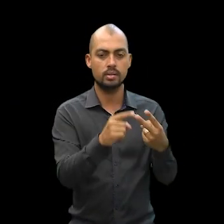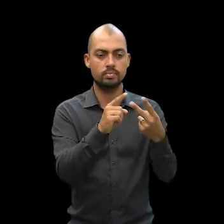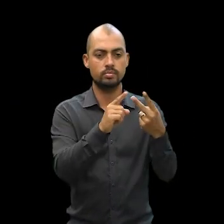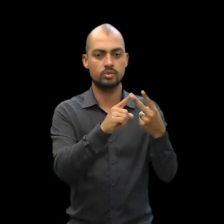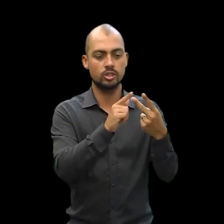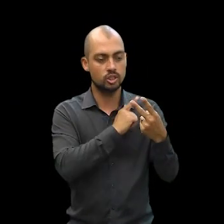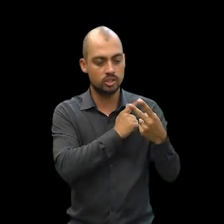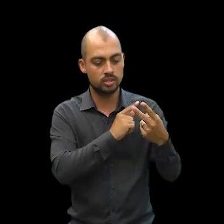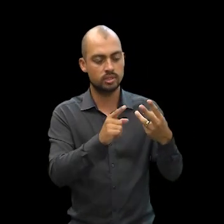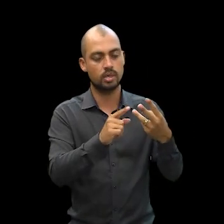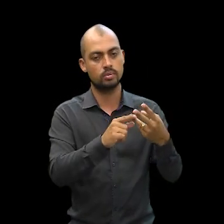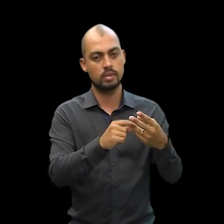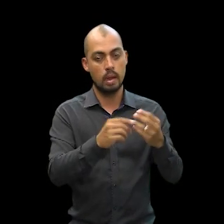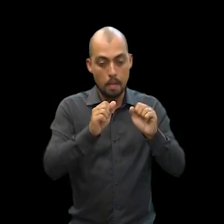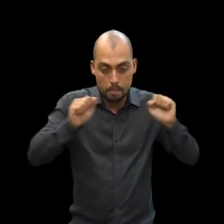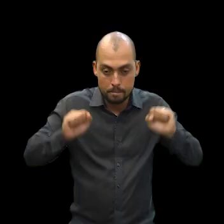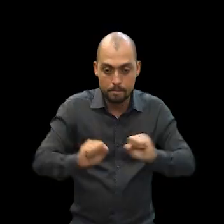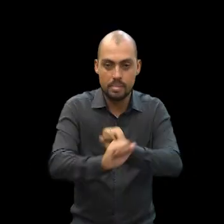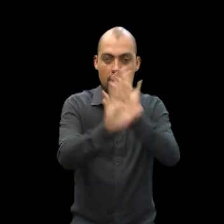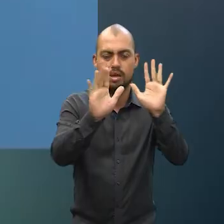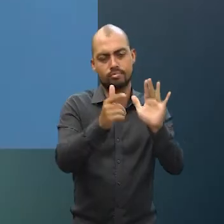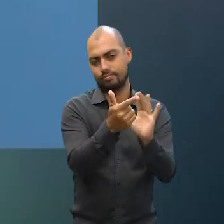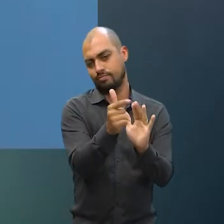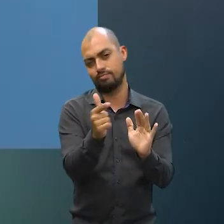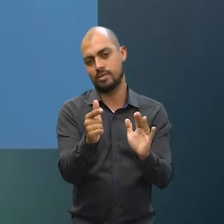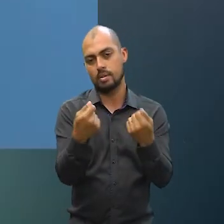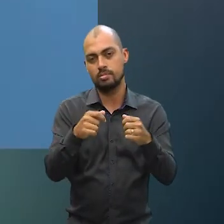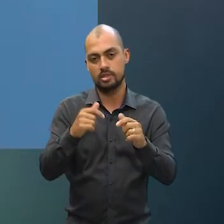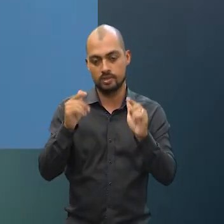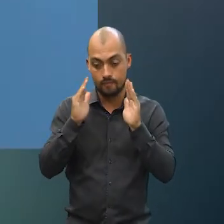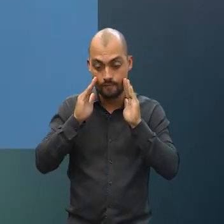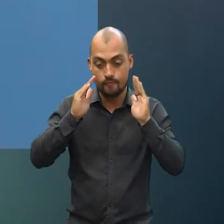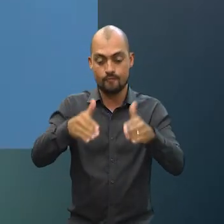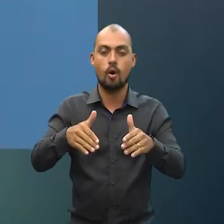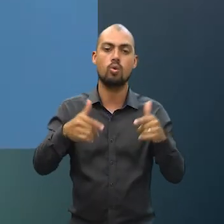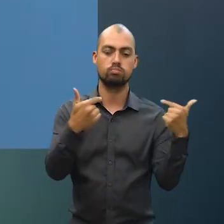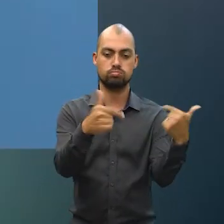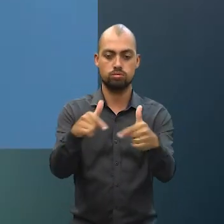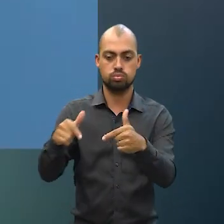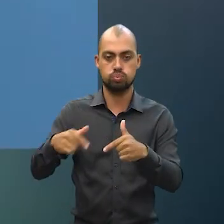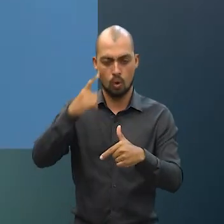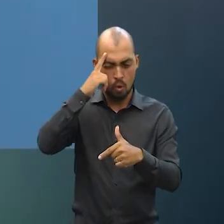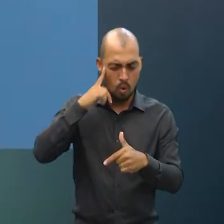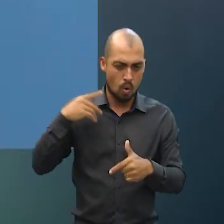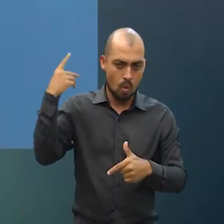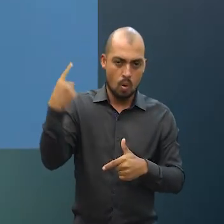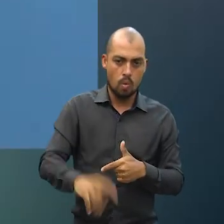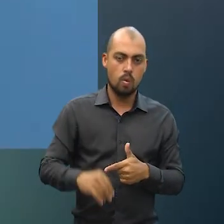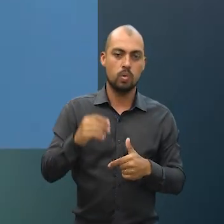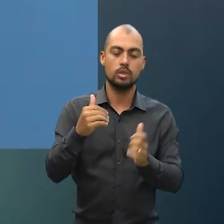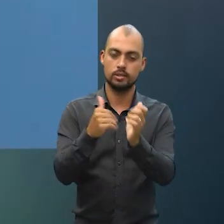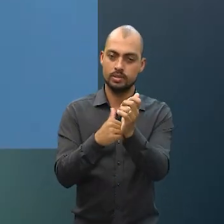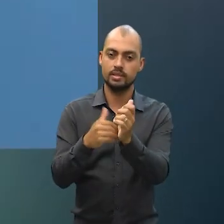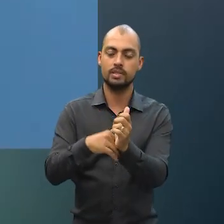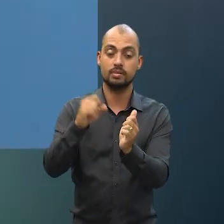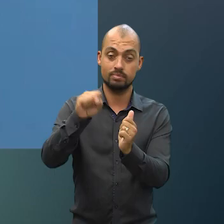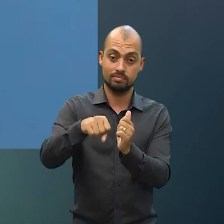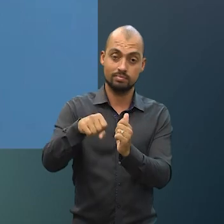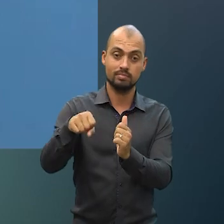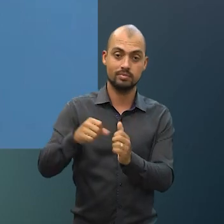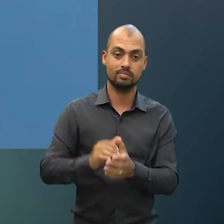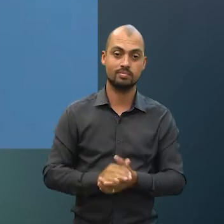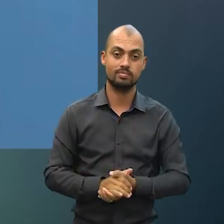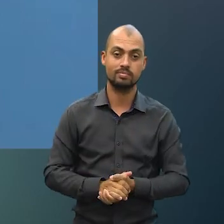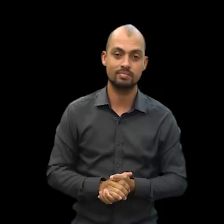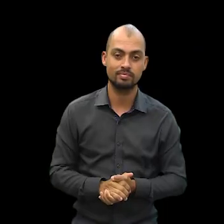não tem milagre, tem que arregaçar a manga e fazer, dar os 90% de transpiração, né, que dizem que é o grande segredo para fazer as coisas darem